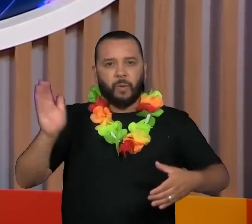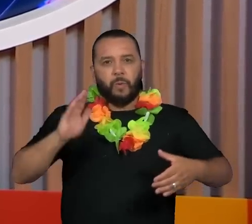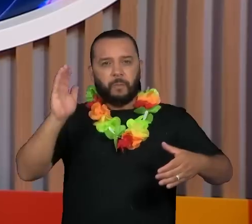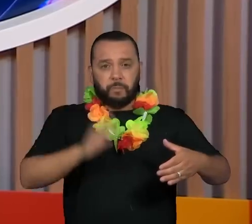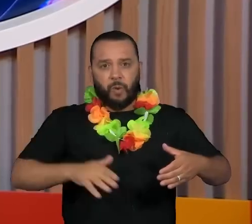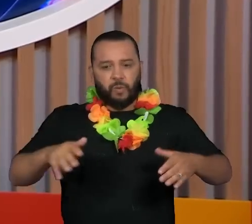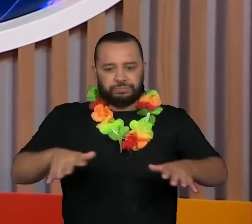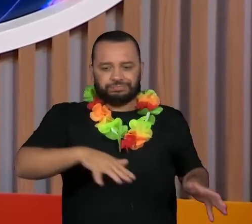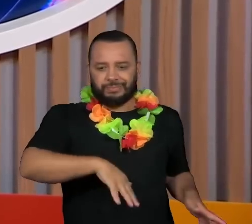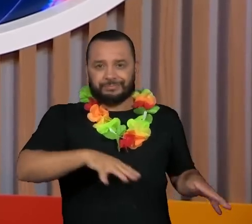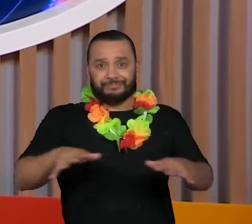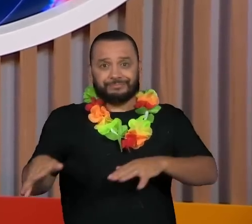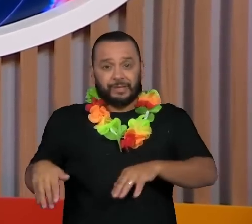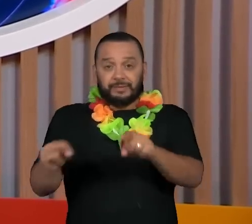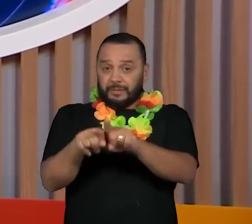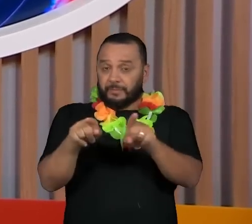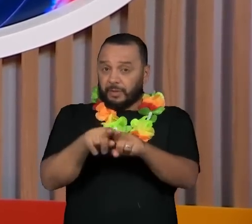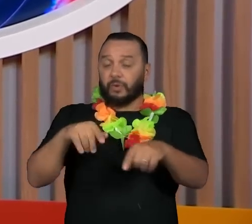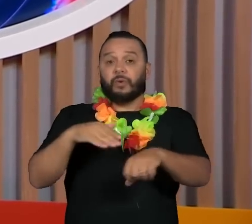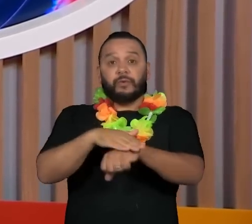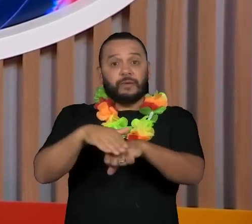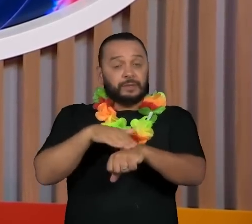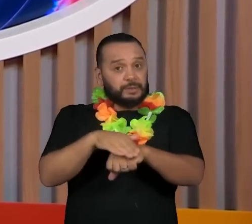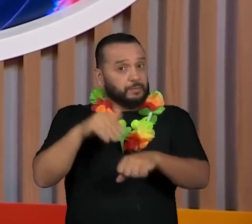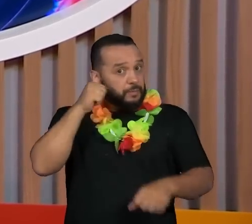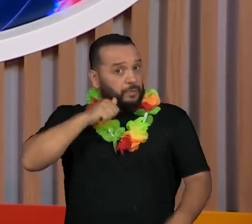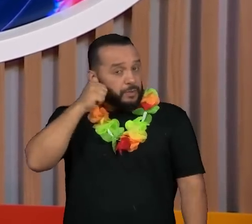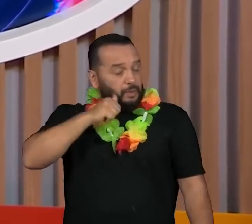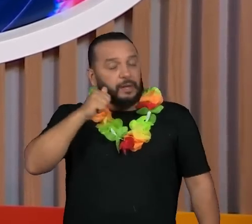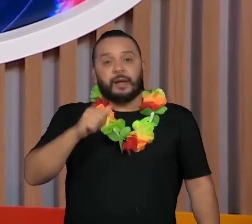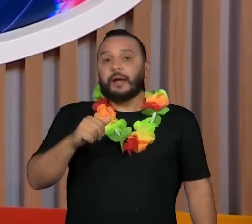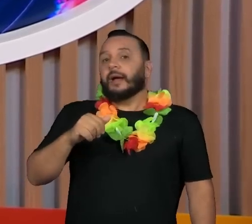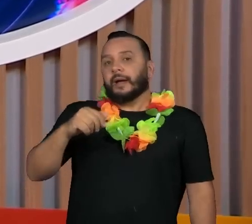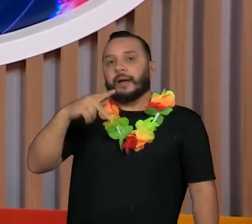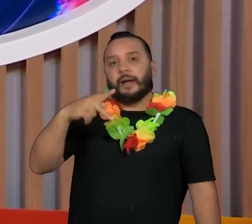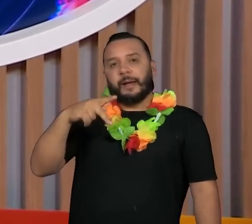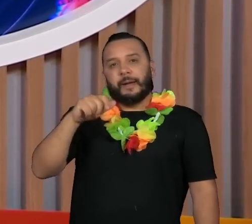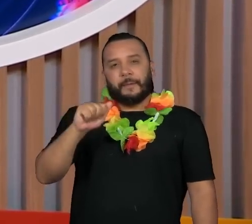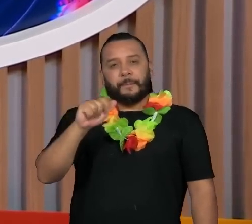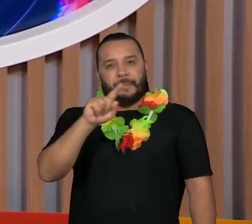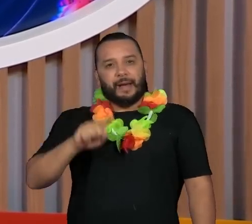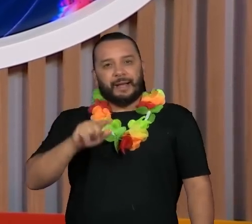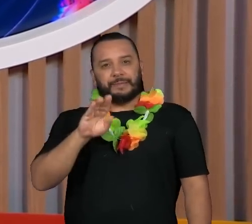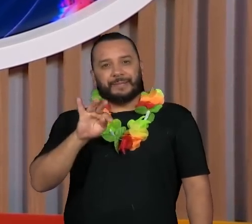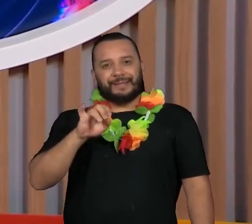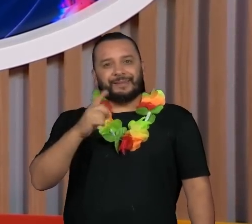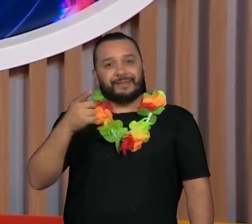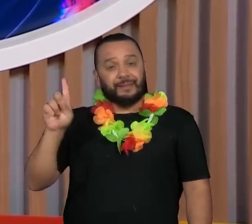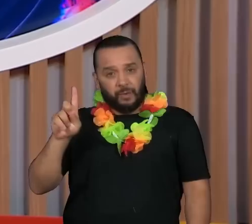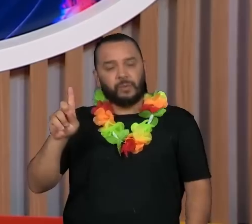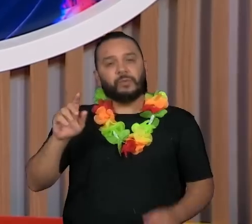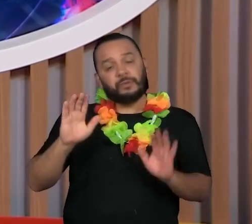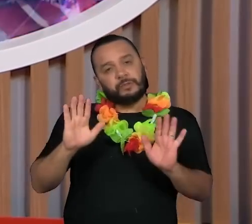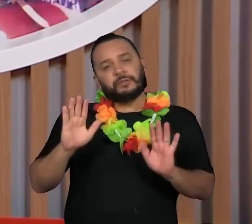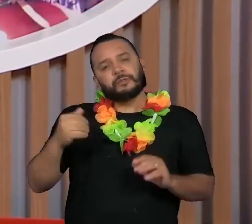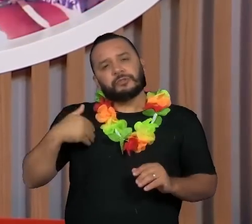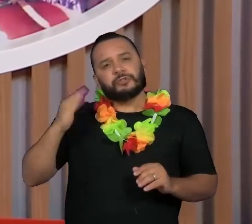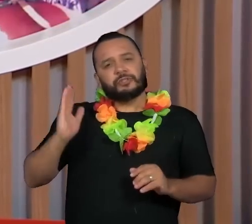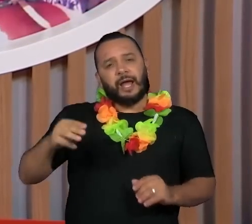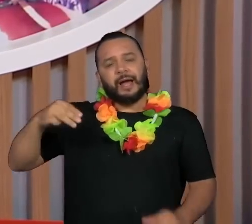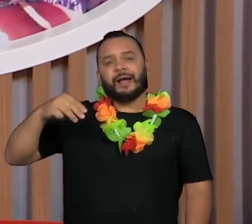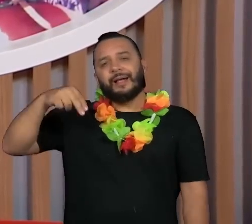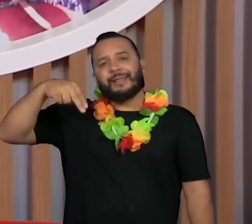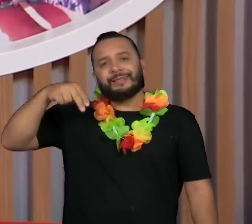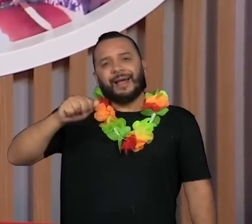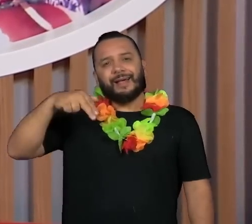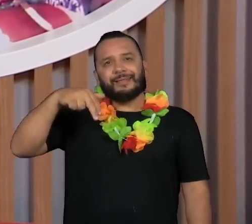mestra Paz Brandão, uma das encarregadas em levar adiante o legado do criador do projeto, Grande Naná